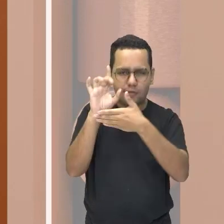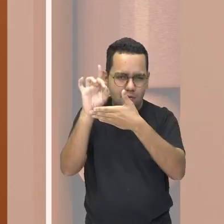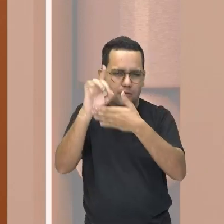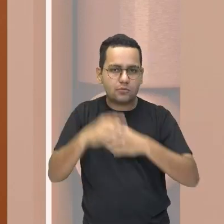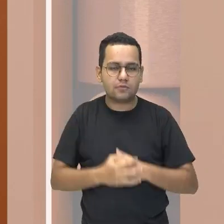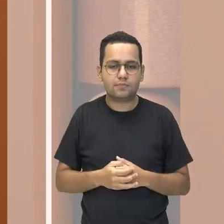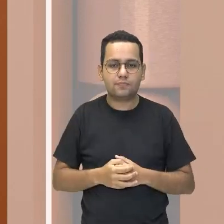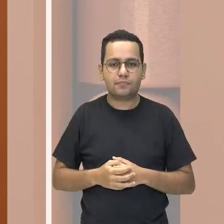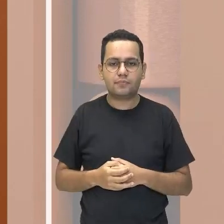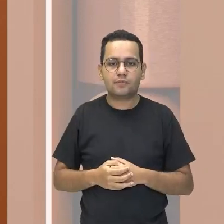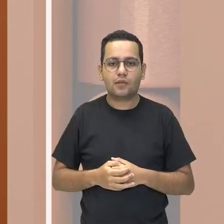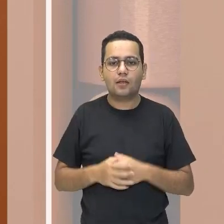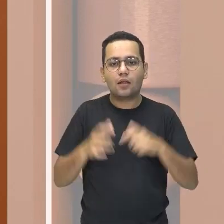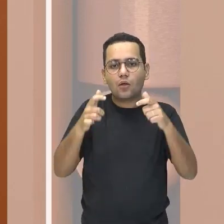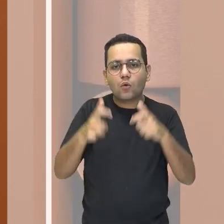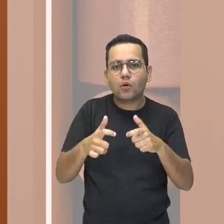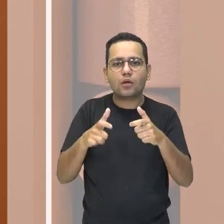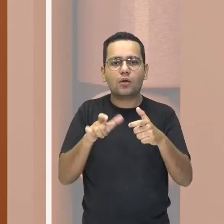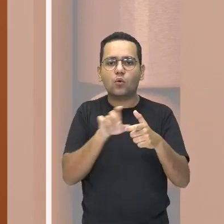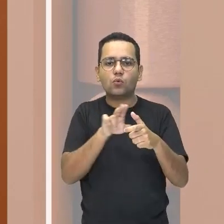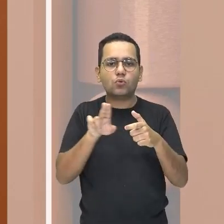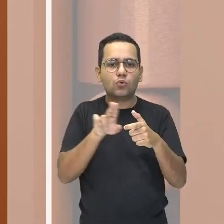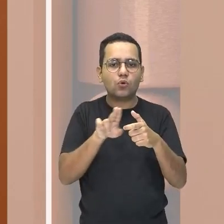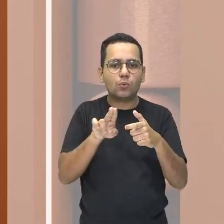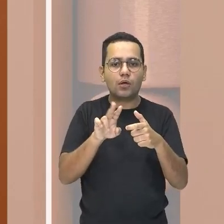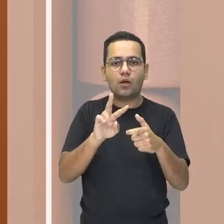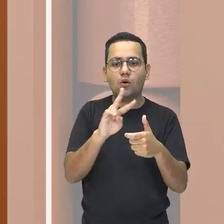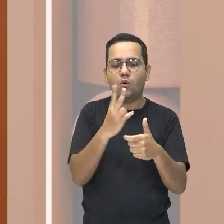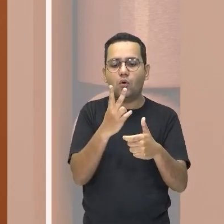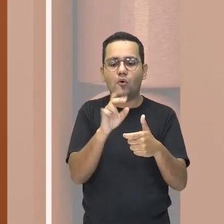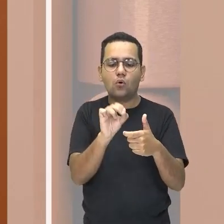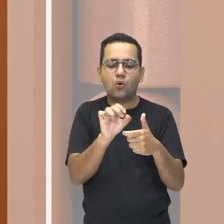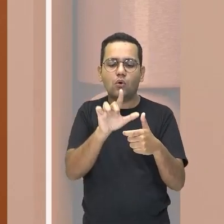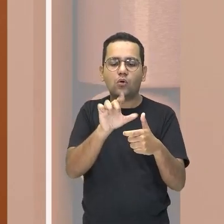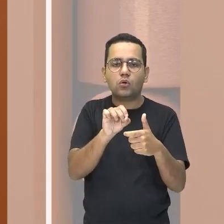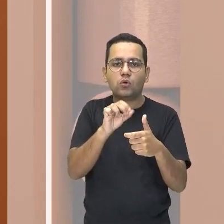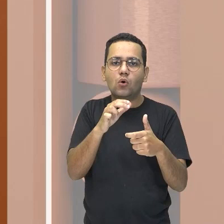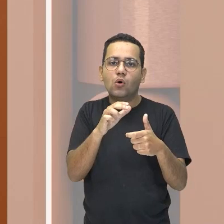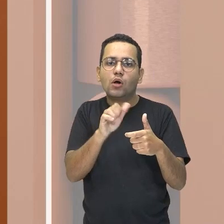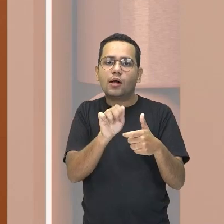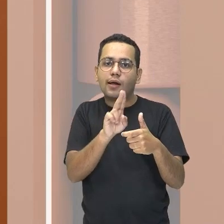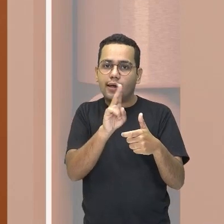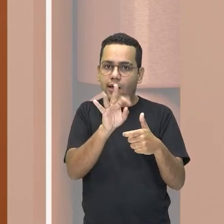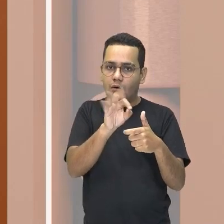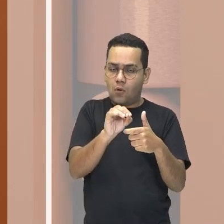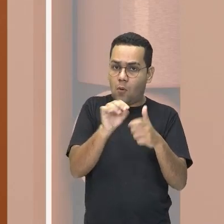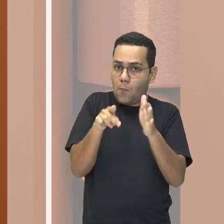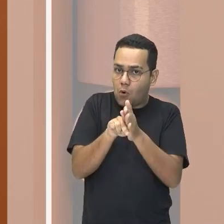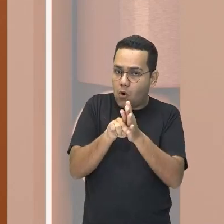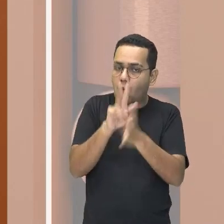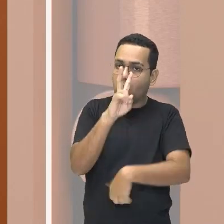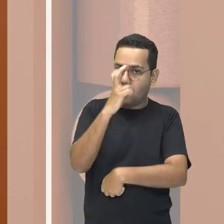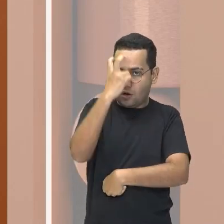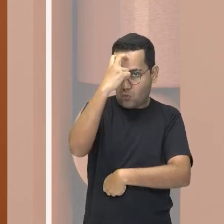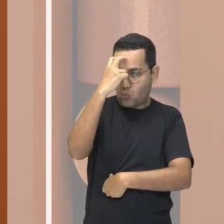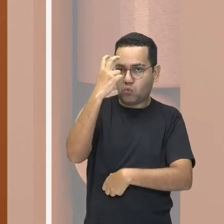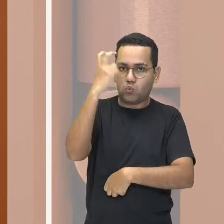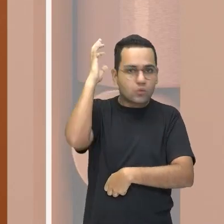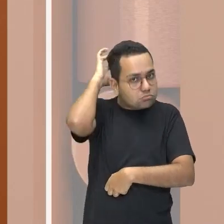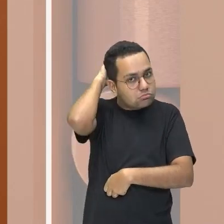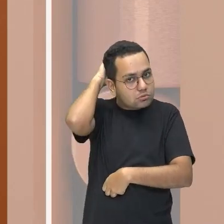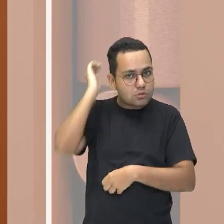de sacrifício era conhecido culturalmente como o Holocausto. Você vai levar o cordeiro para ser morto